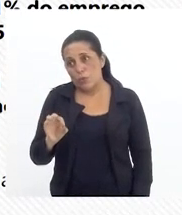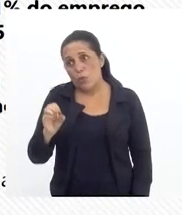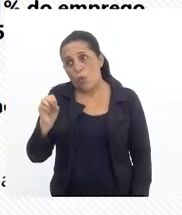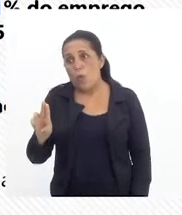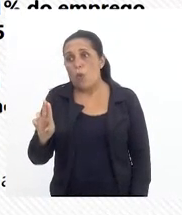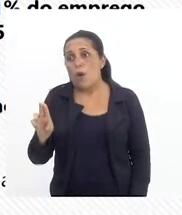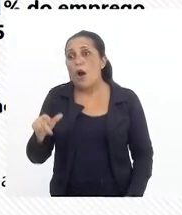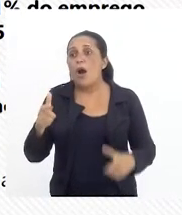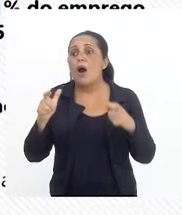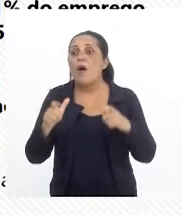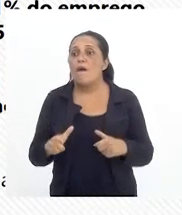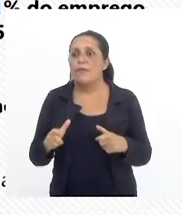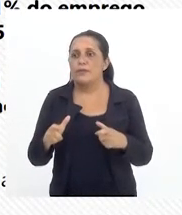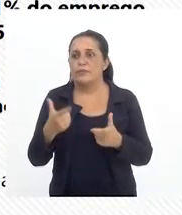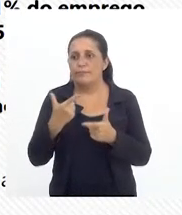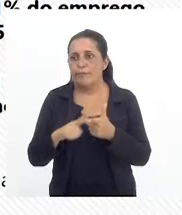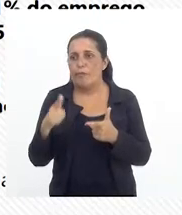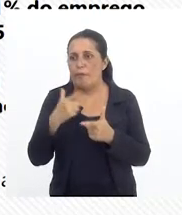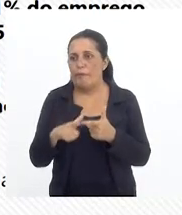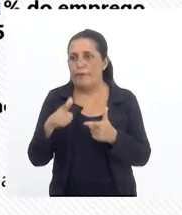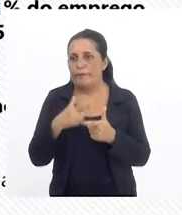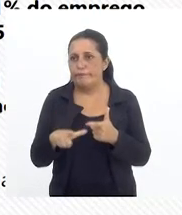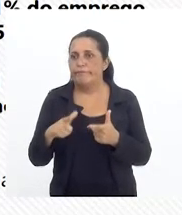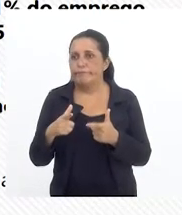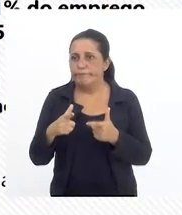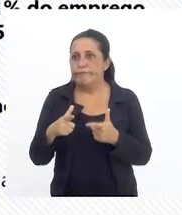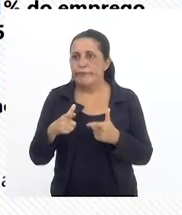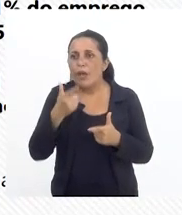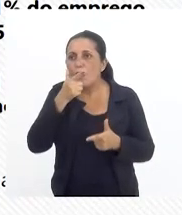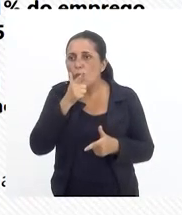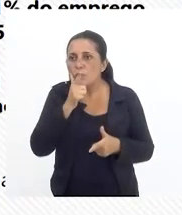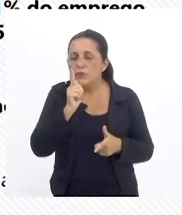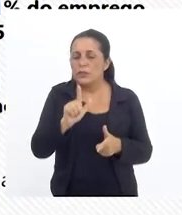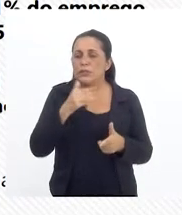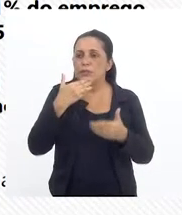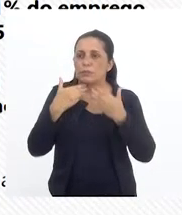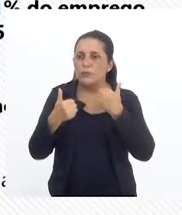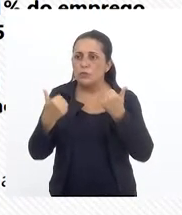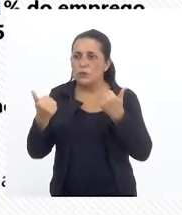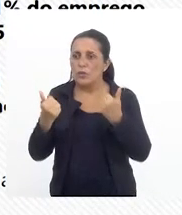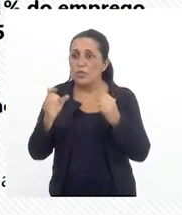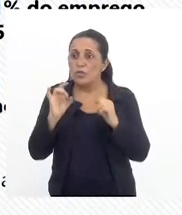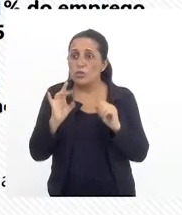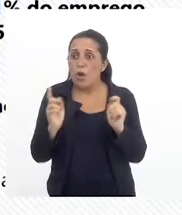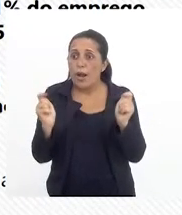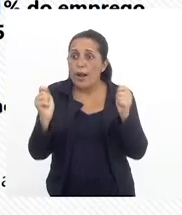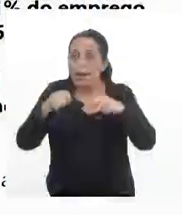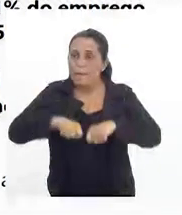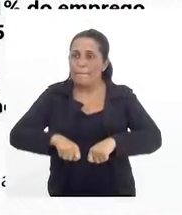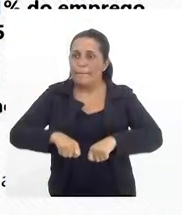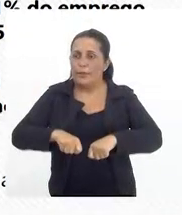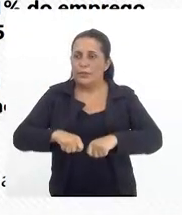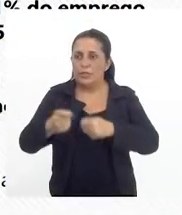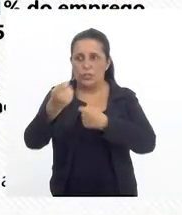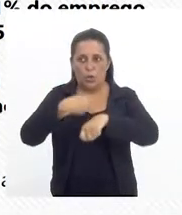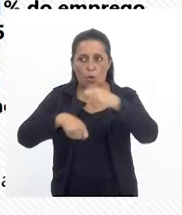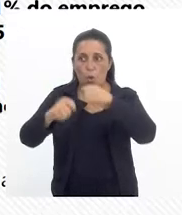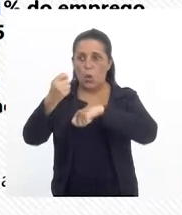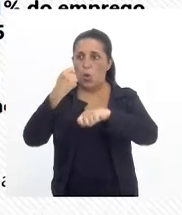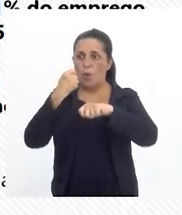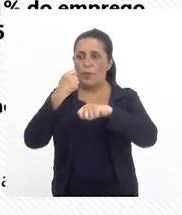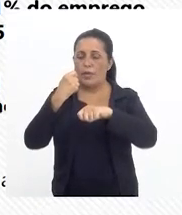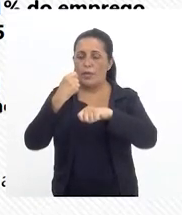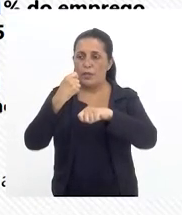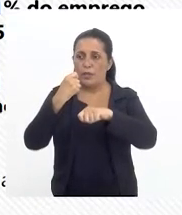aonde é que está o nosso grande problema é recuperar não só a capacidade econômica do